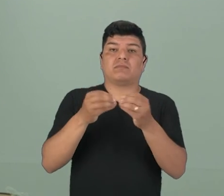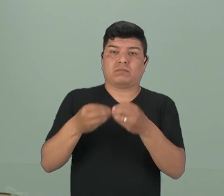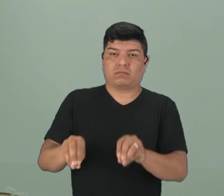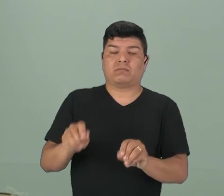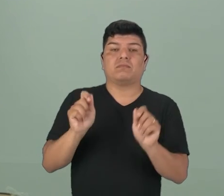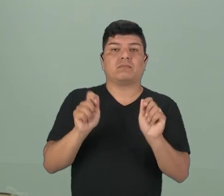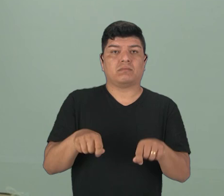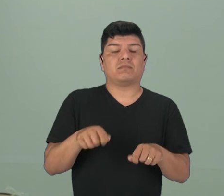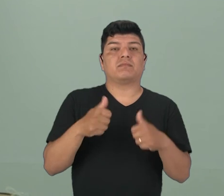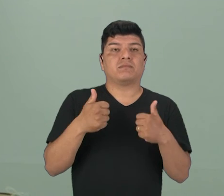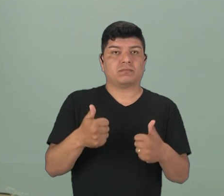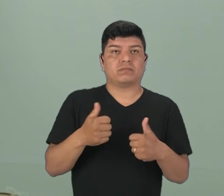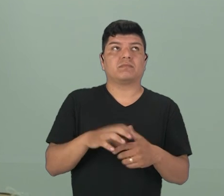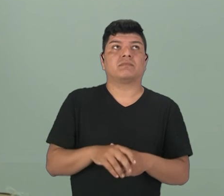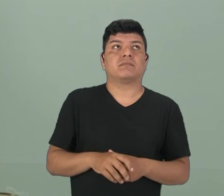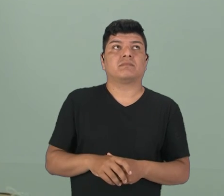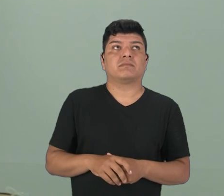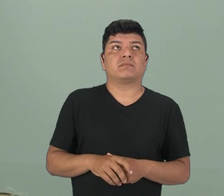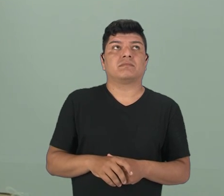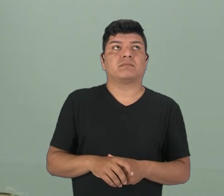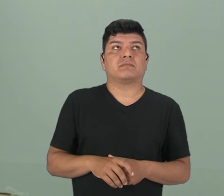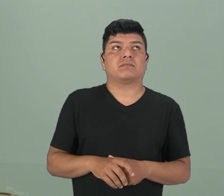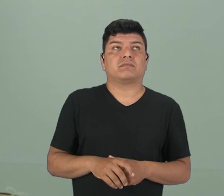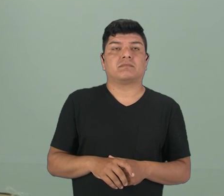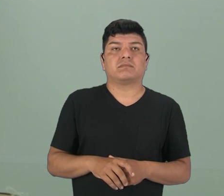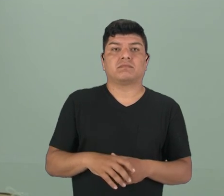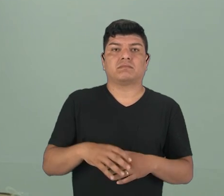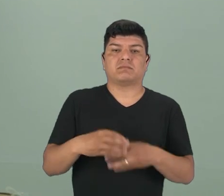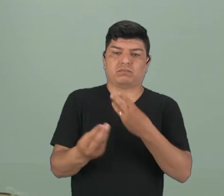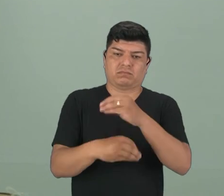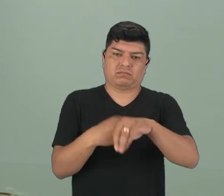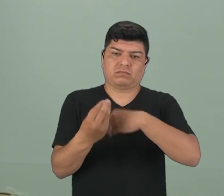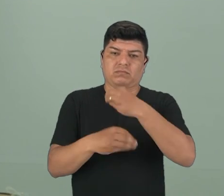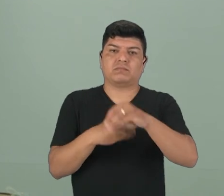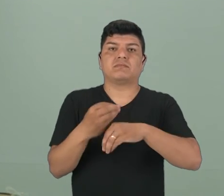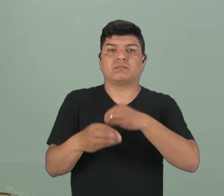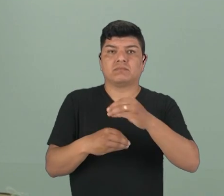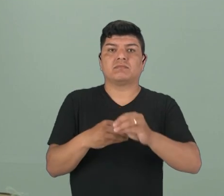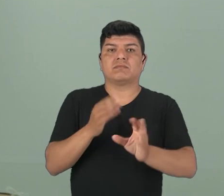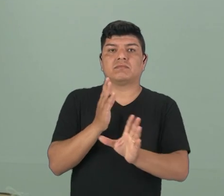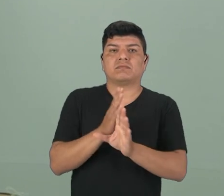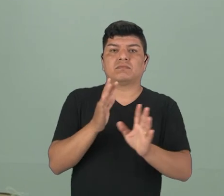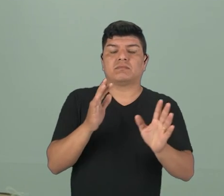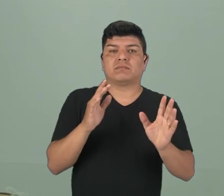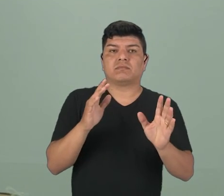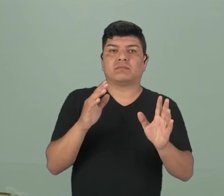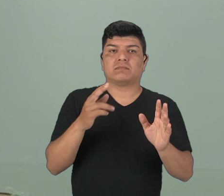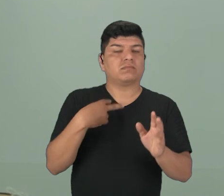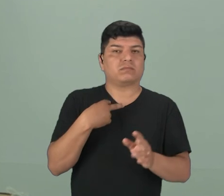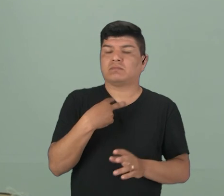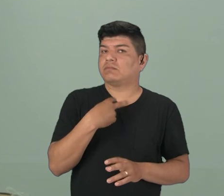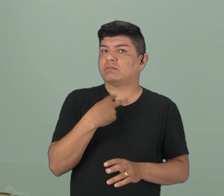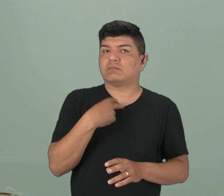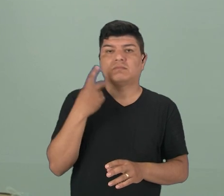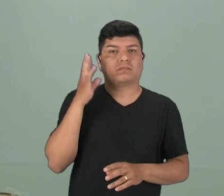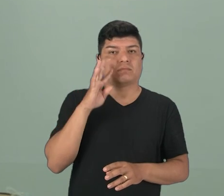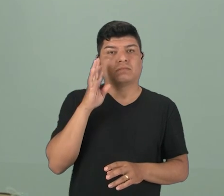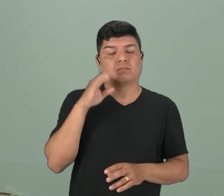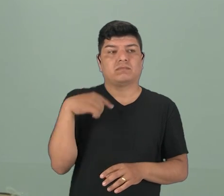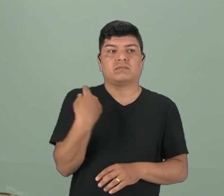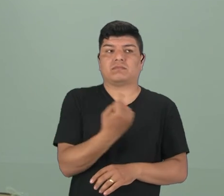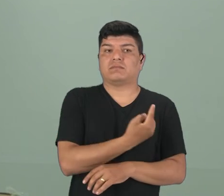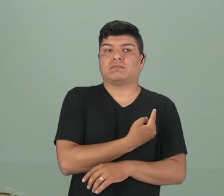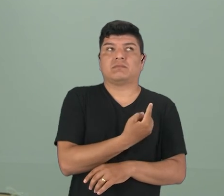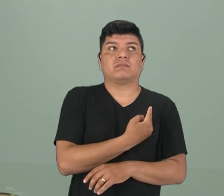afetado, tá bom? Aí tem uma desorganização, né, desintegração, que não é legal na